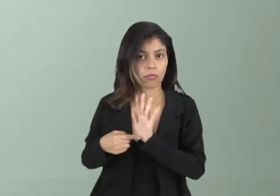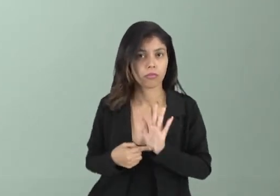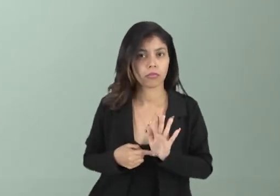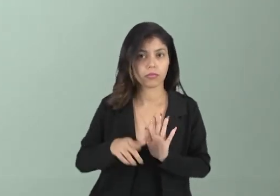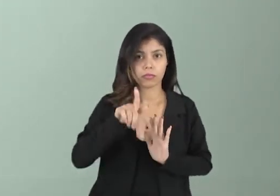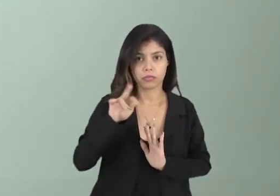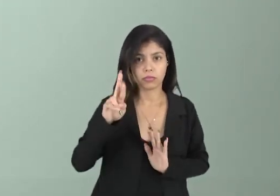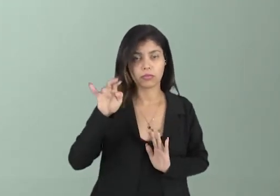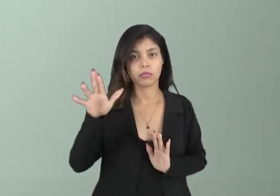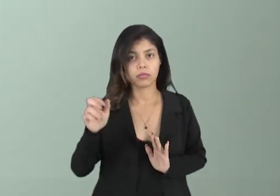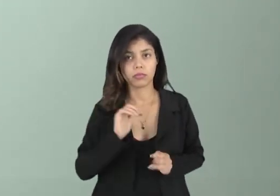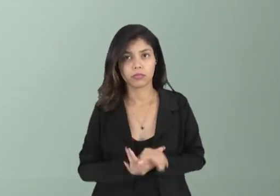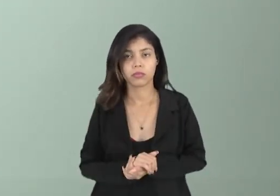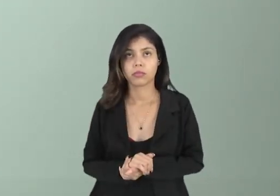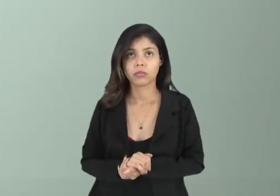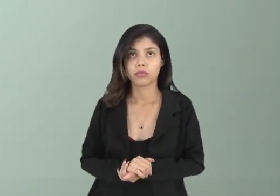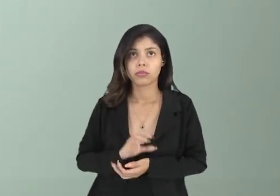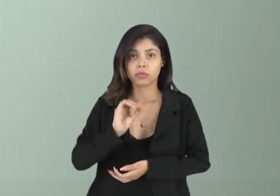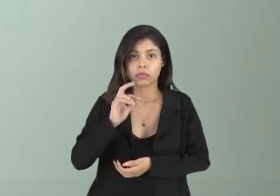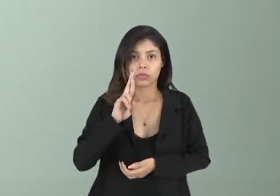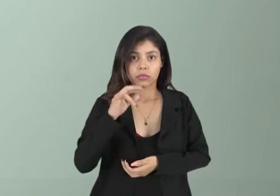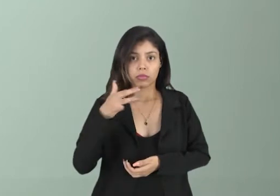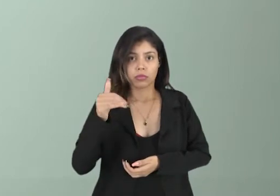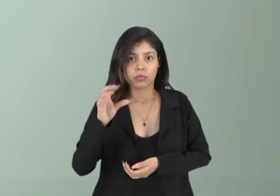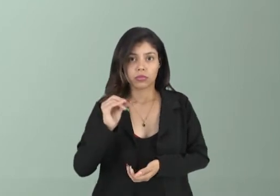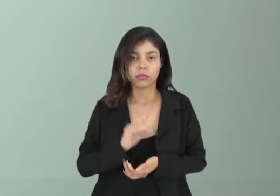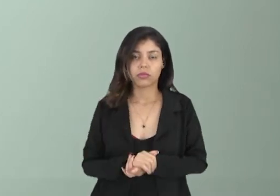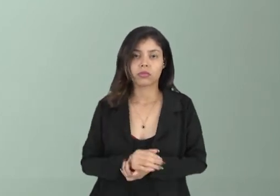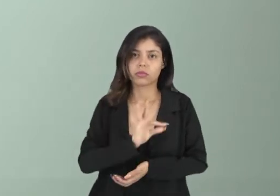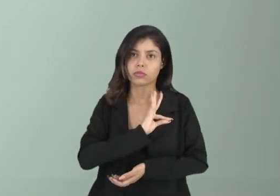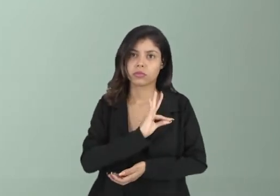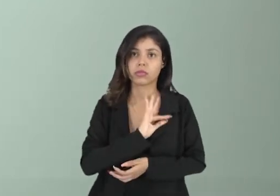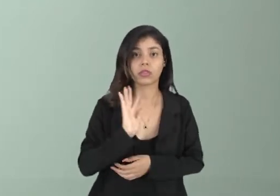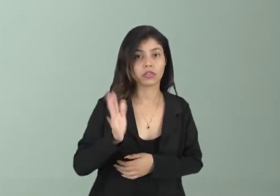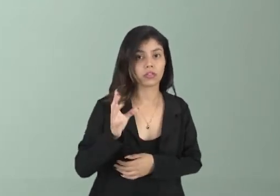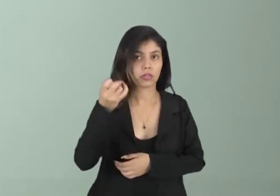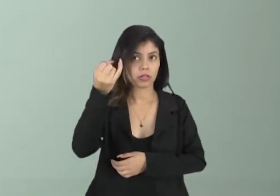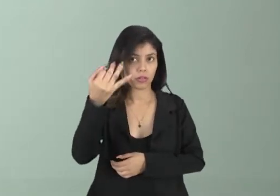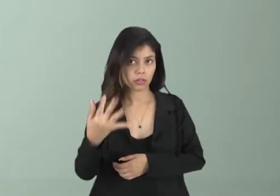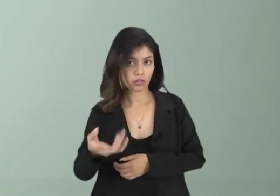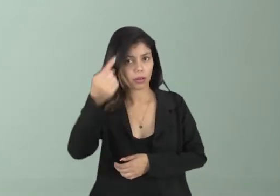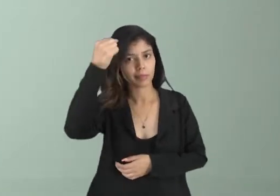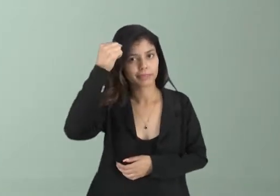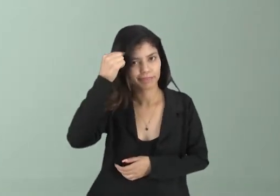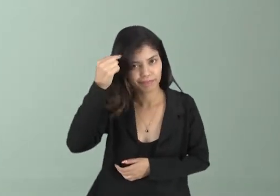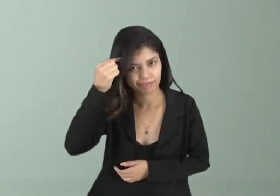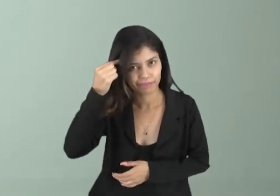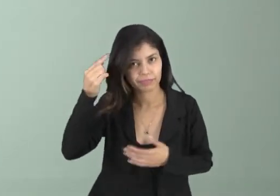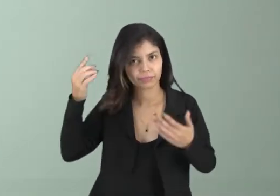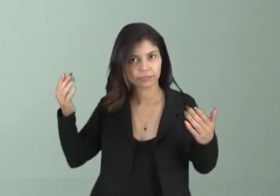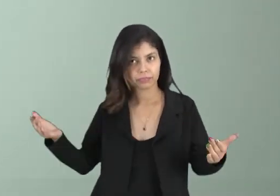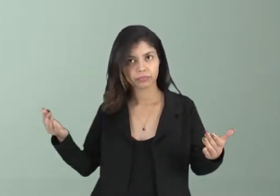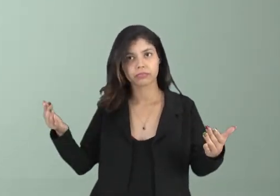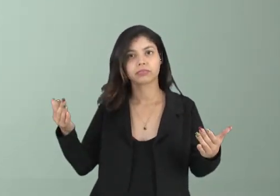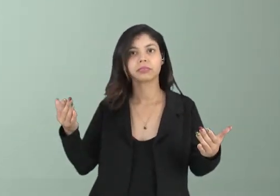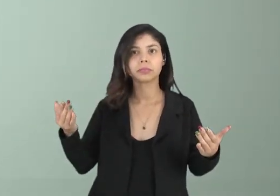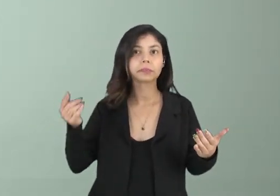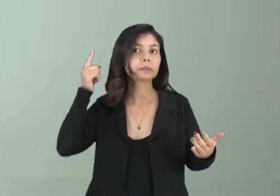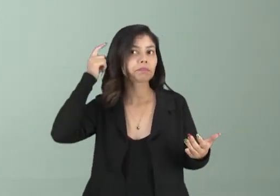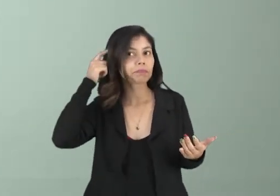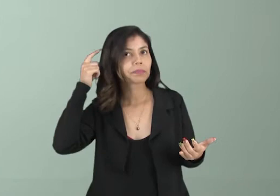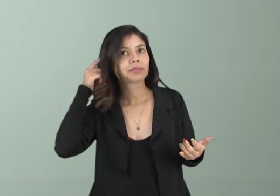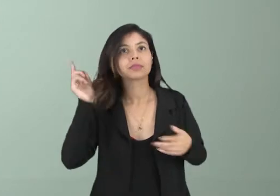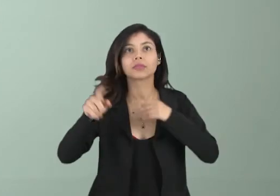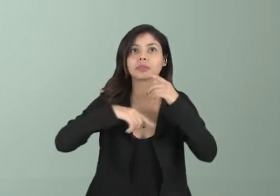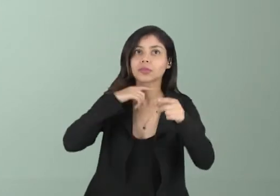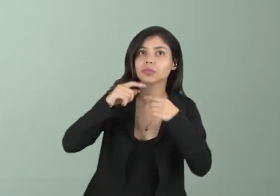os agentes, era numa operação policial, que já deixa você pensar, né, coloca aí na sua cabeça